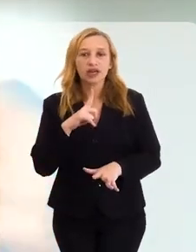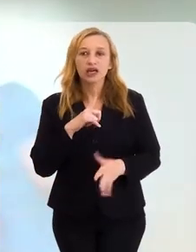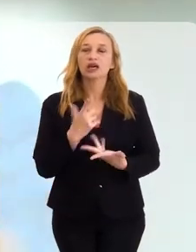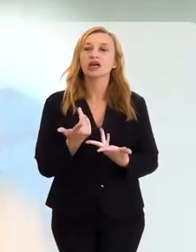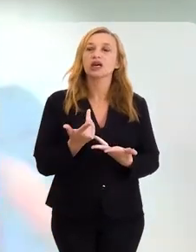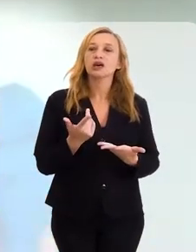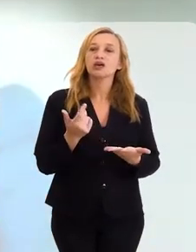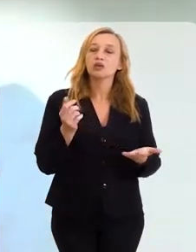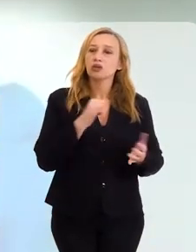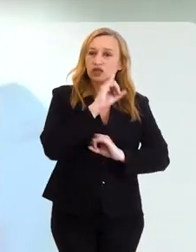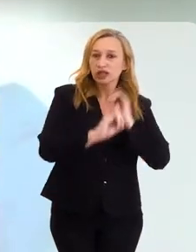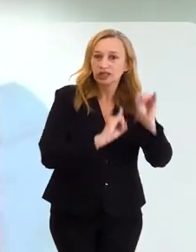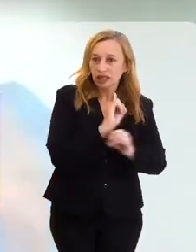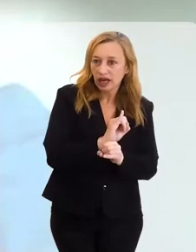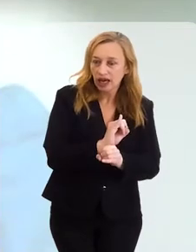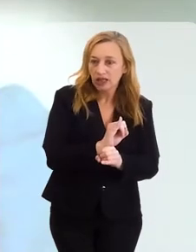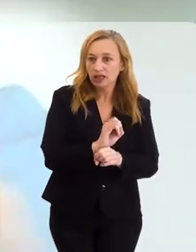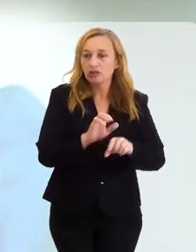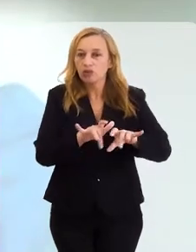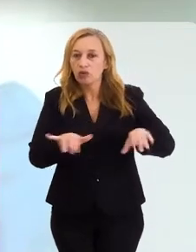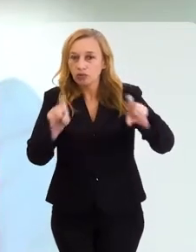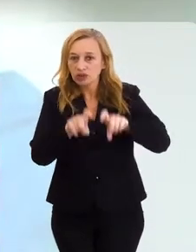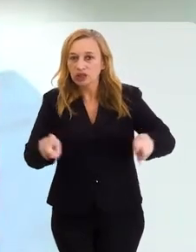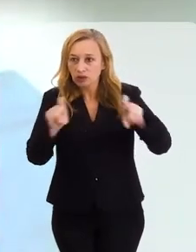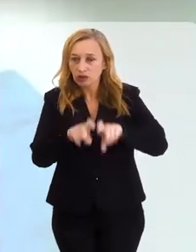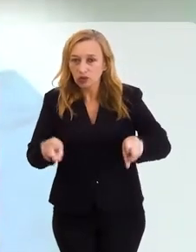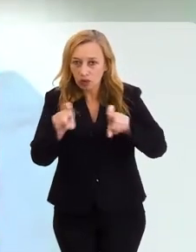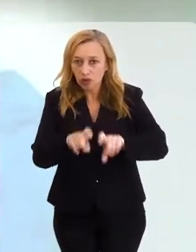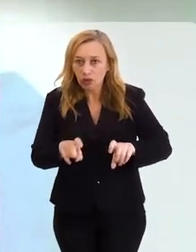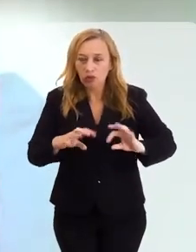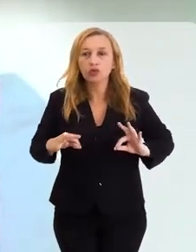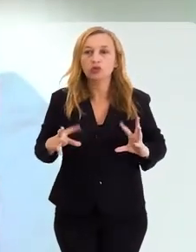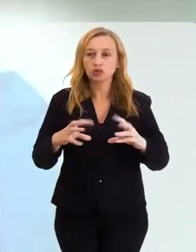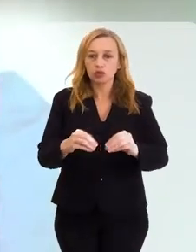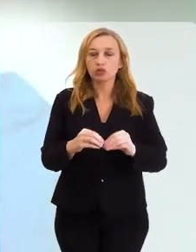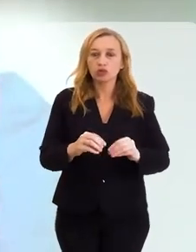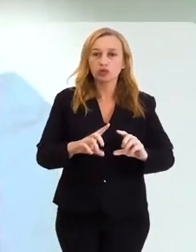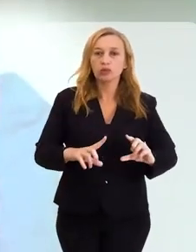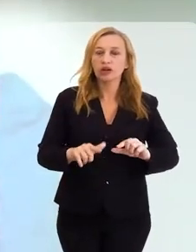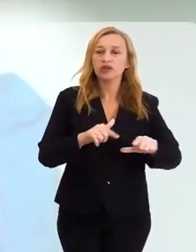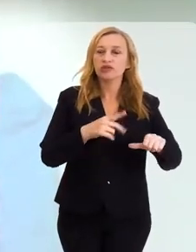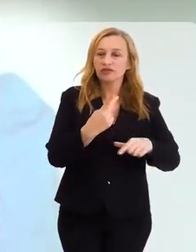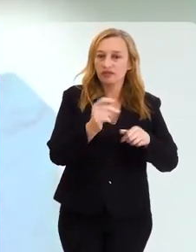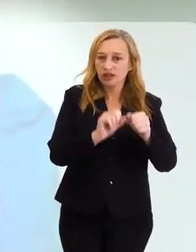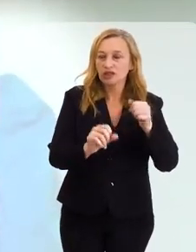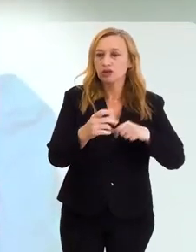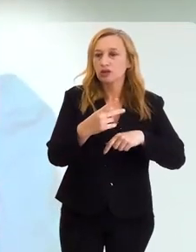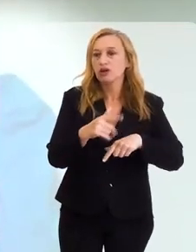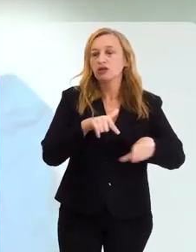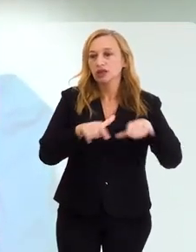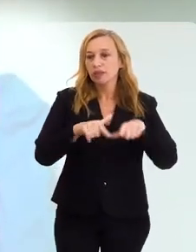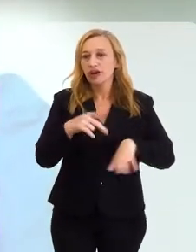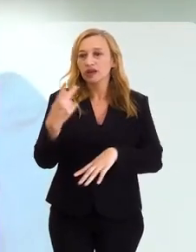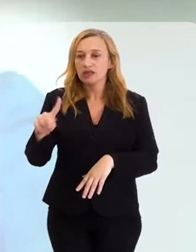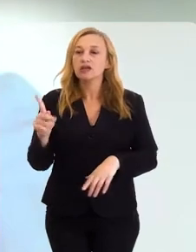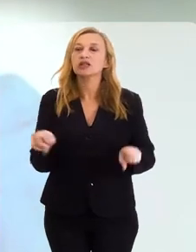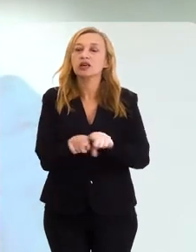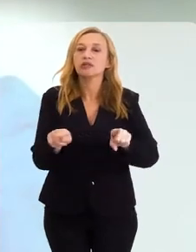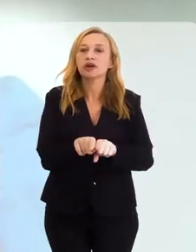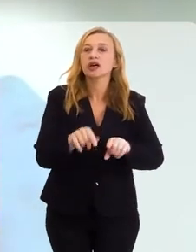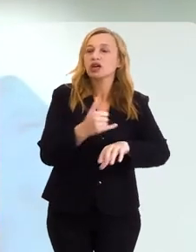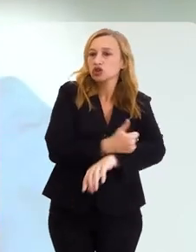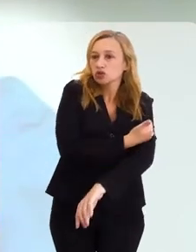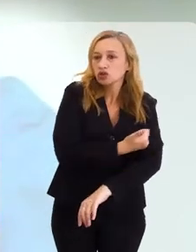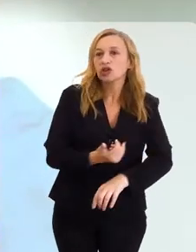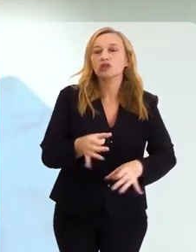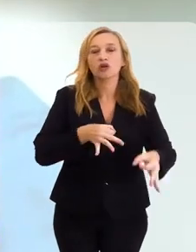com internet, etc., com os equipamentos e com o ambiente local ergonômico de trabalho para realizar suas atividades. A